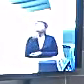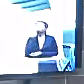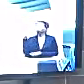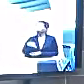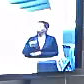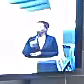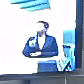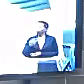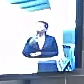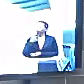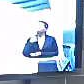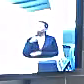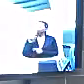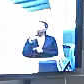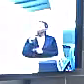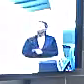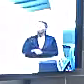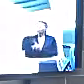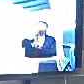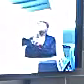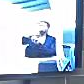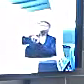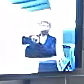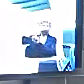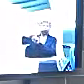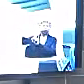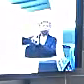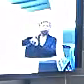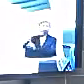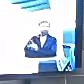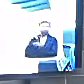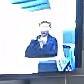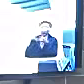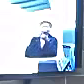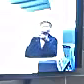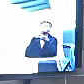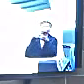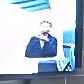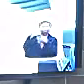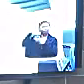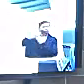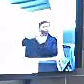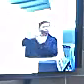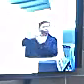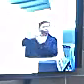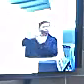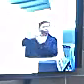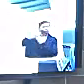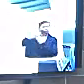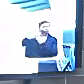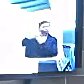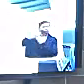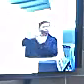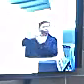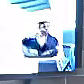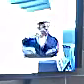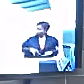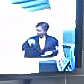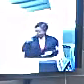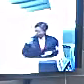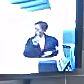um crucifixo aqui para vocês refletirem no que que vocês fazem porque não tá doendo em vocês tá doendo na gente pessoal saiu